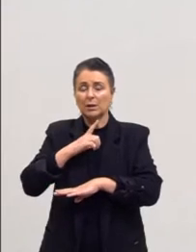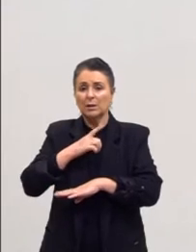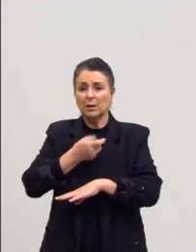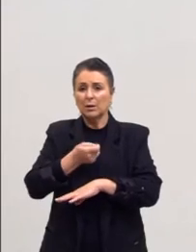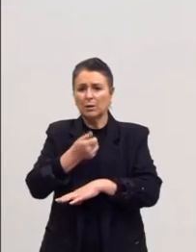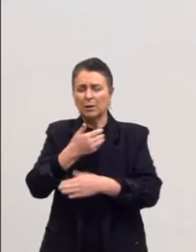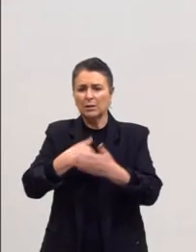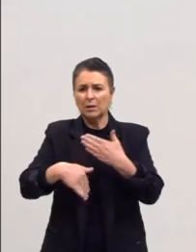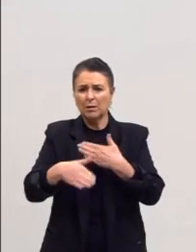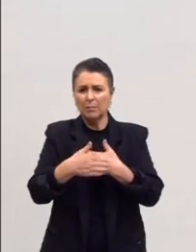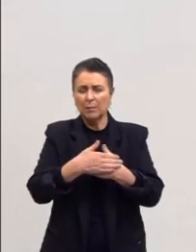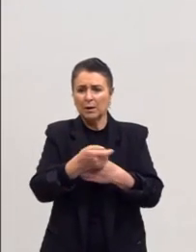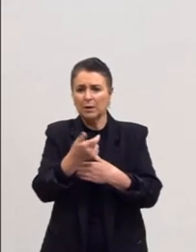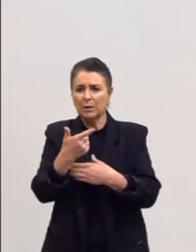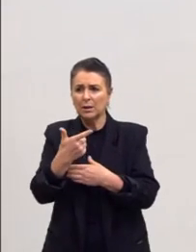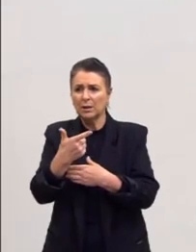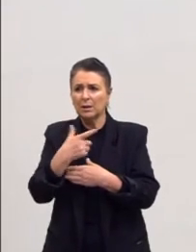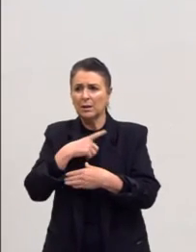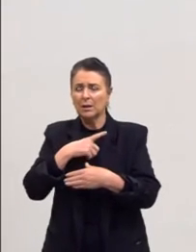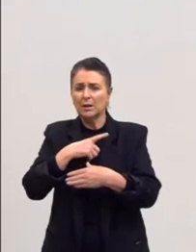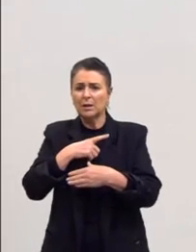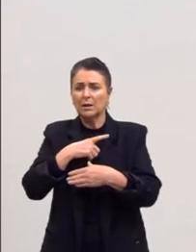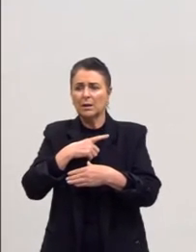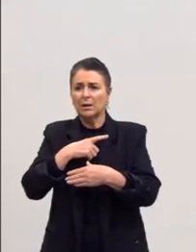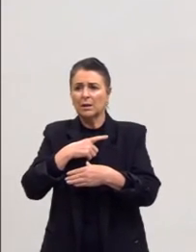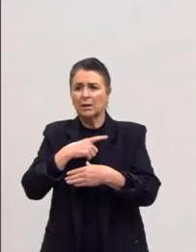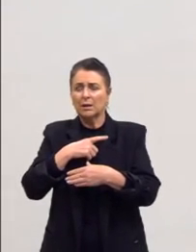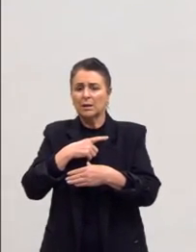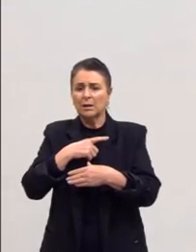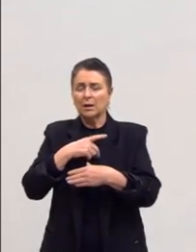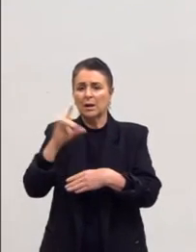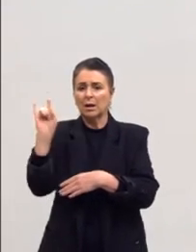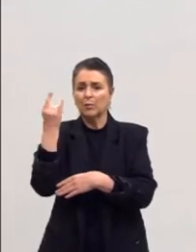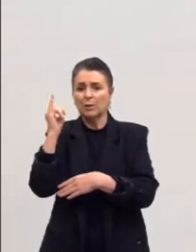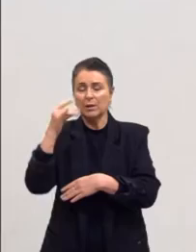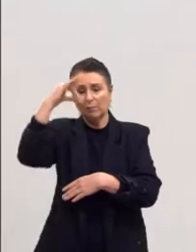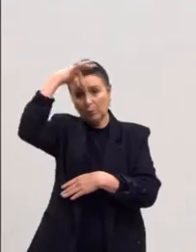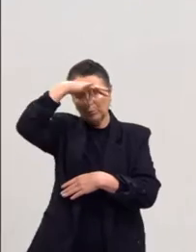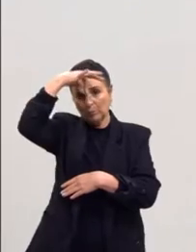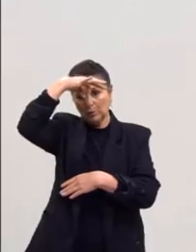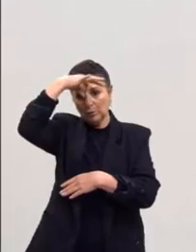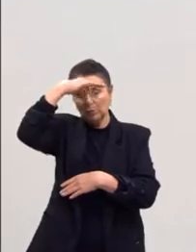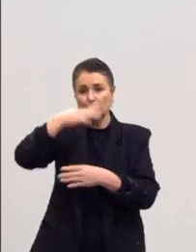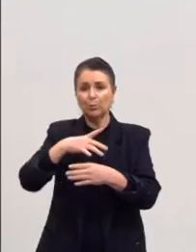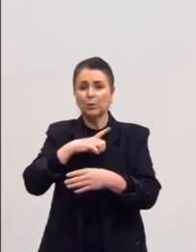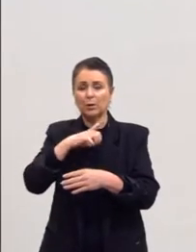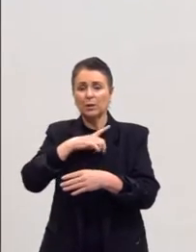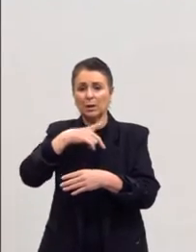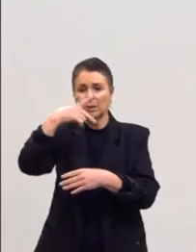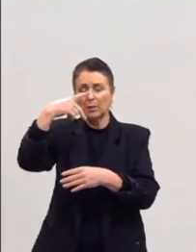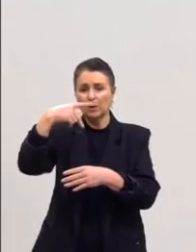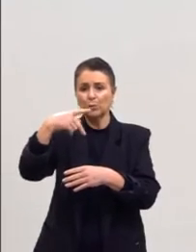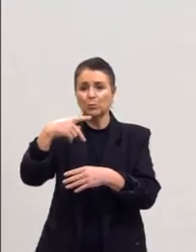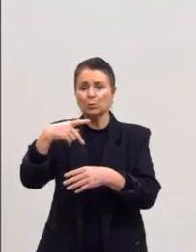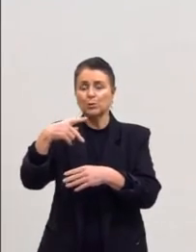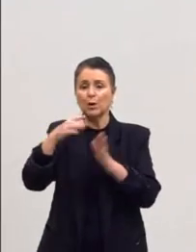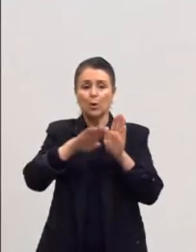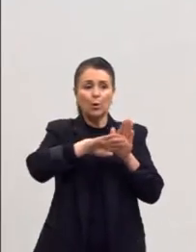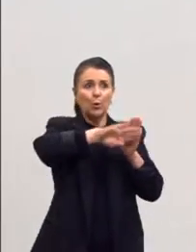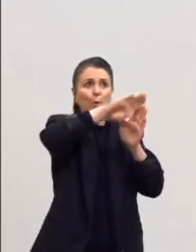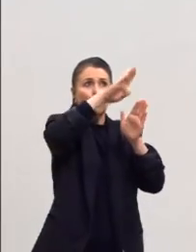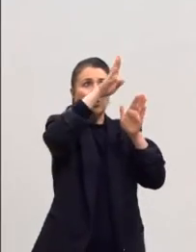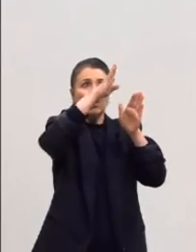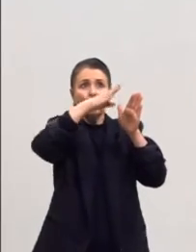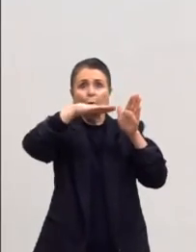maioria e você comentava as duas polícias Bolívia pelos os povos andinos essa altitude